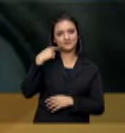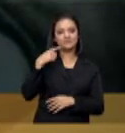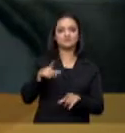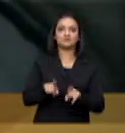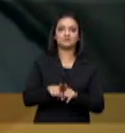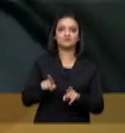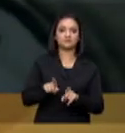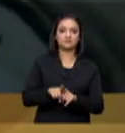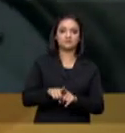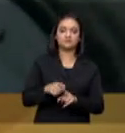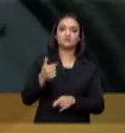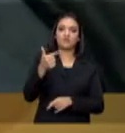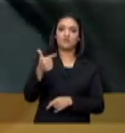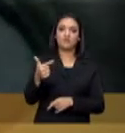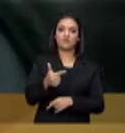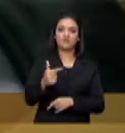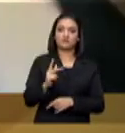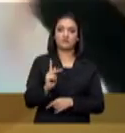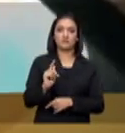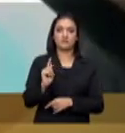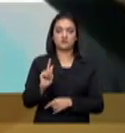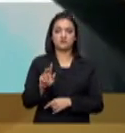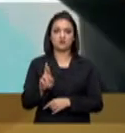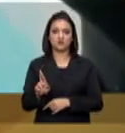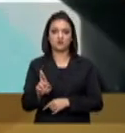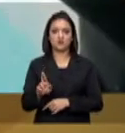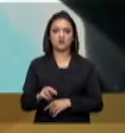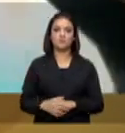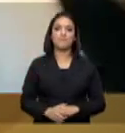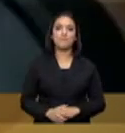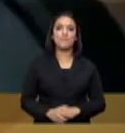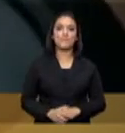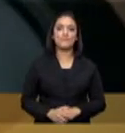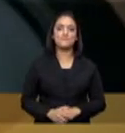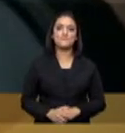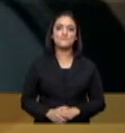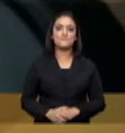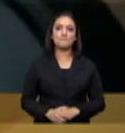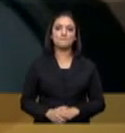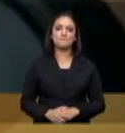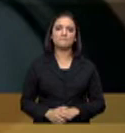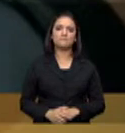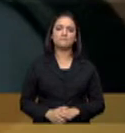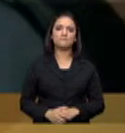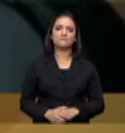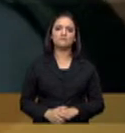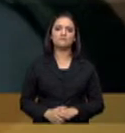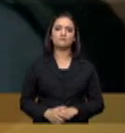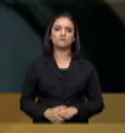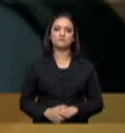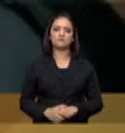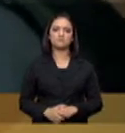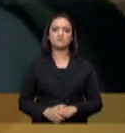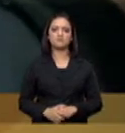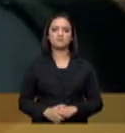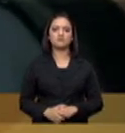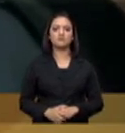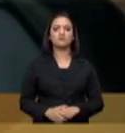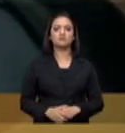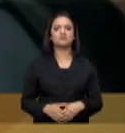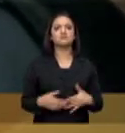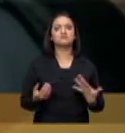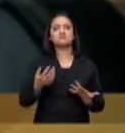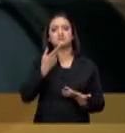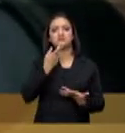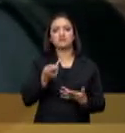senhor vice-procurador-geral da República. Examino de início, senhor presidente e eminentes pares, a questão